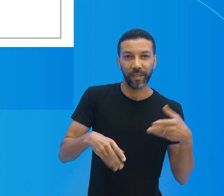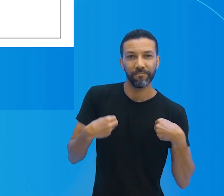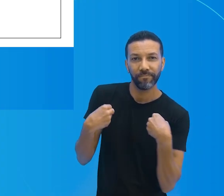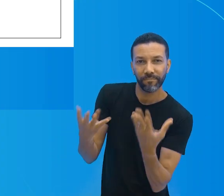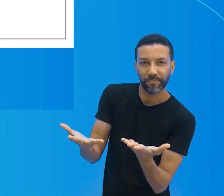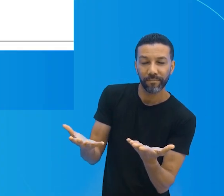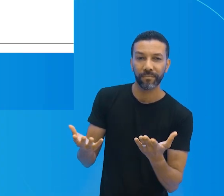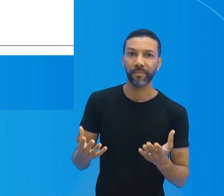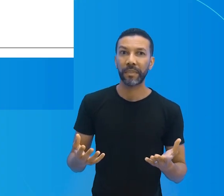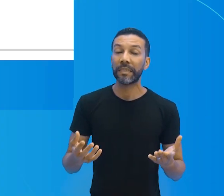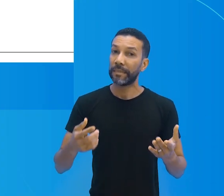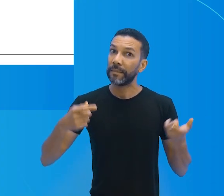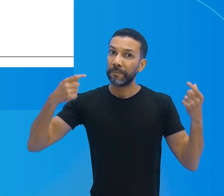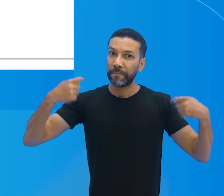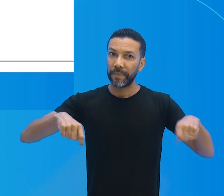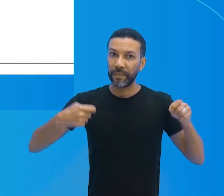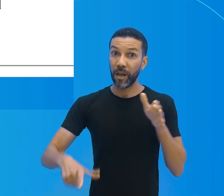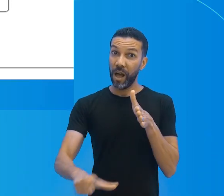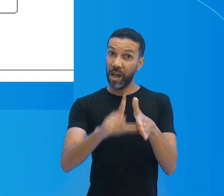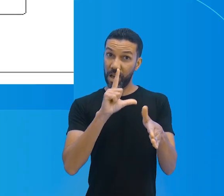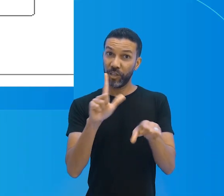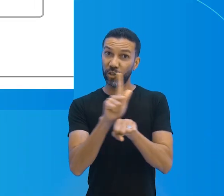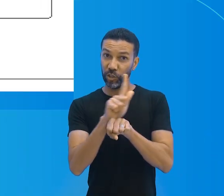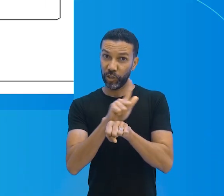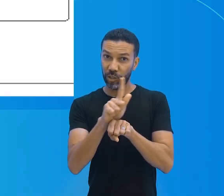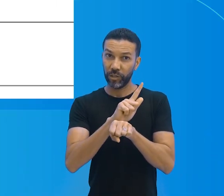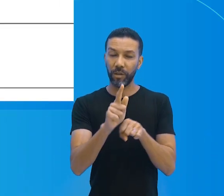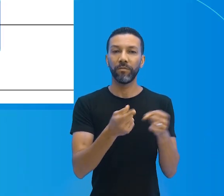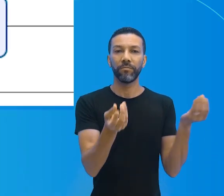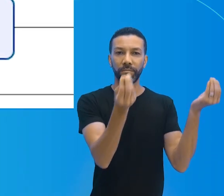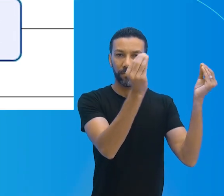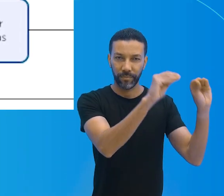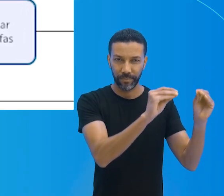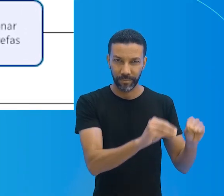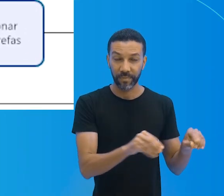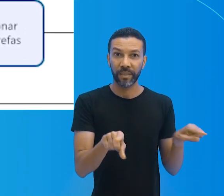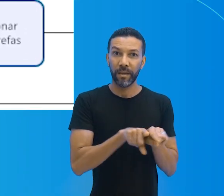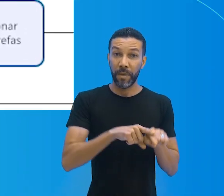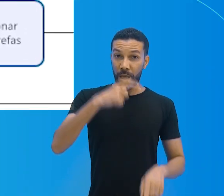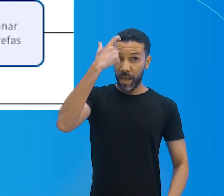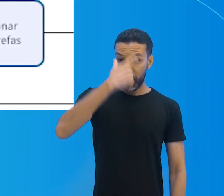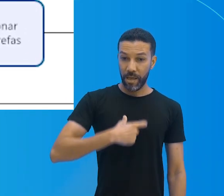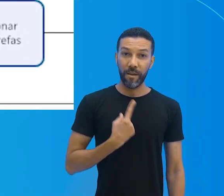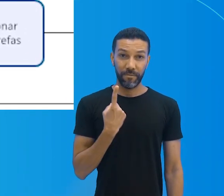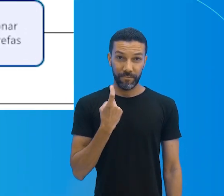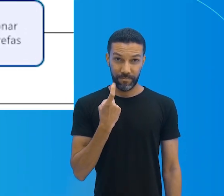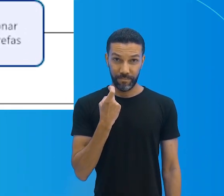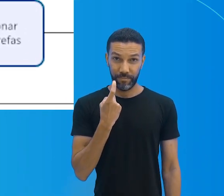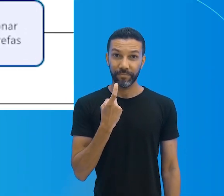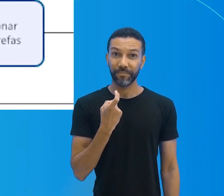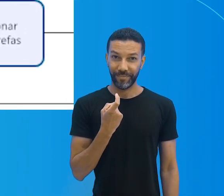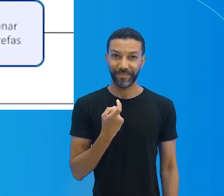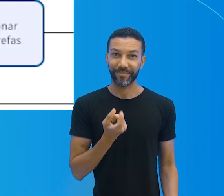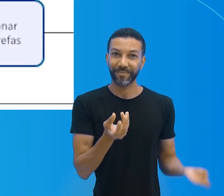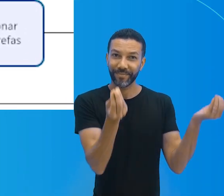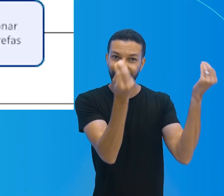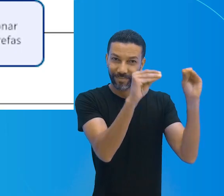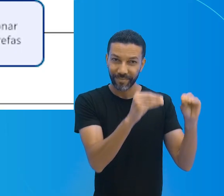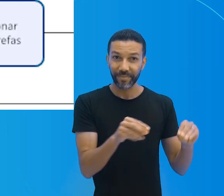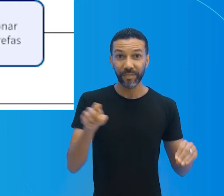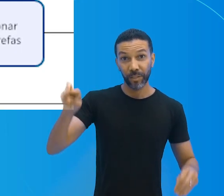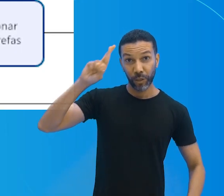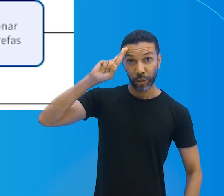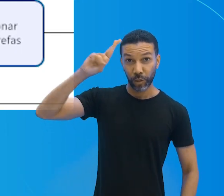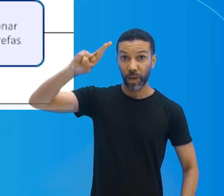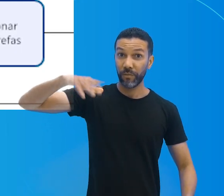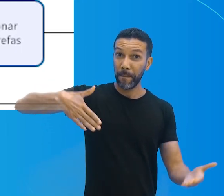isso aconteça, obviamente, foi preciso que o plano individual seja homologado e o termo assinado para que possa começar a